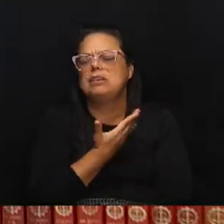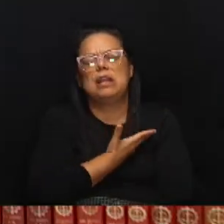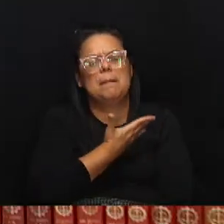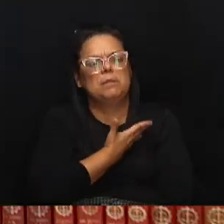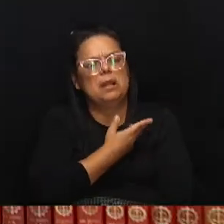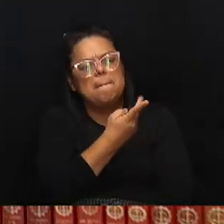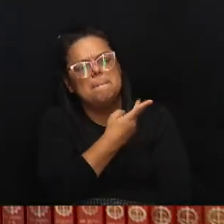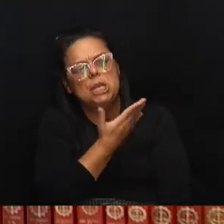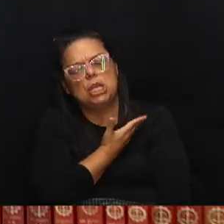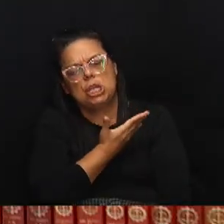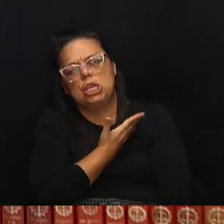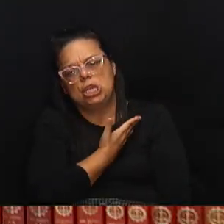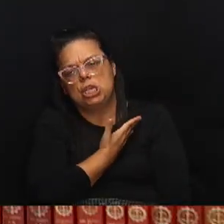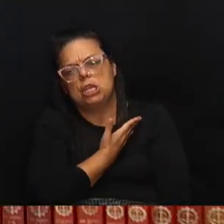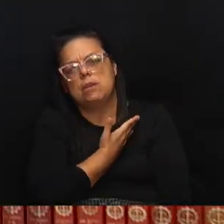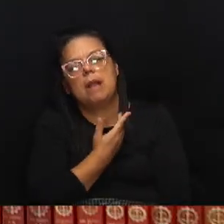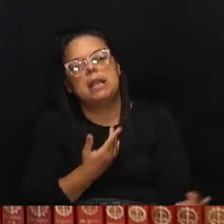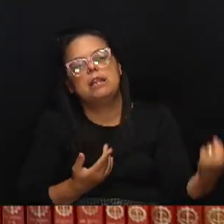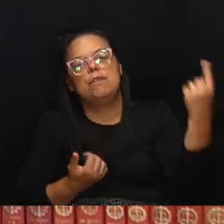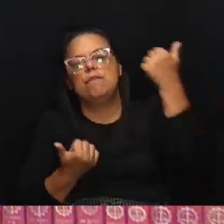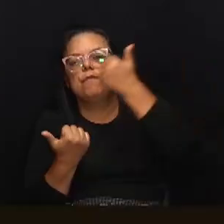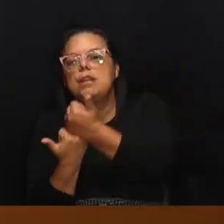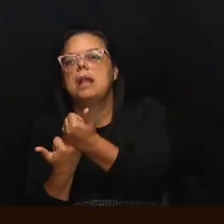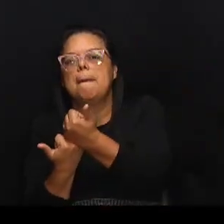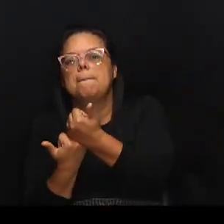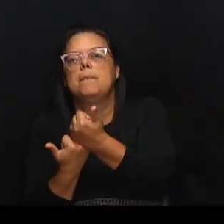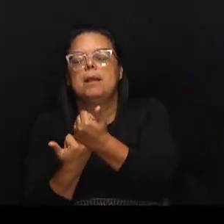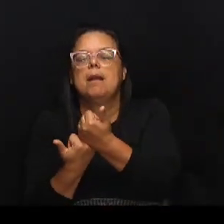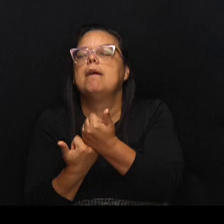eu vou assumir também a administração da sua fazenda.